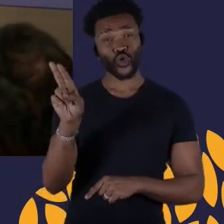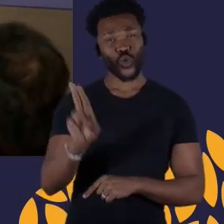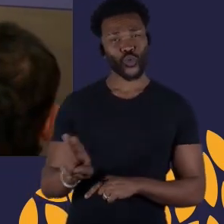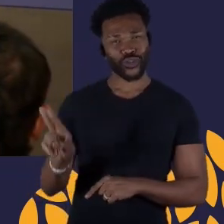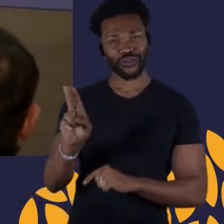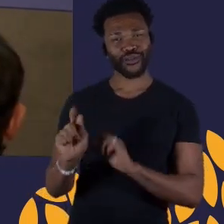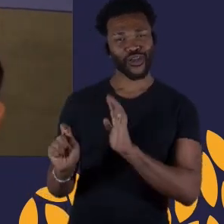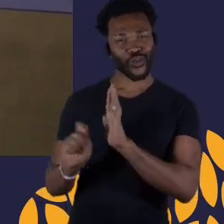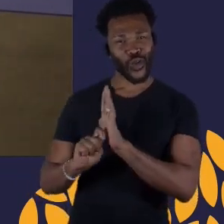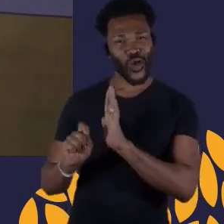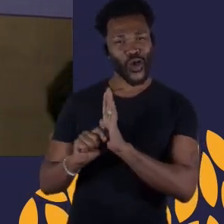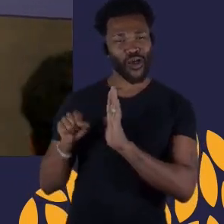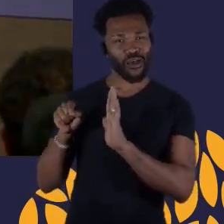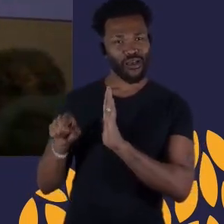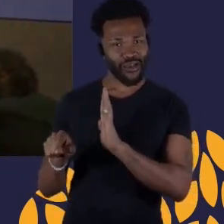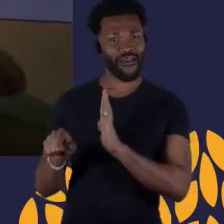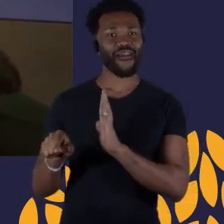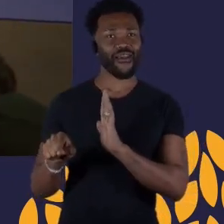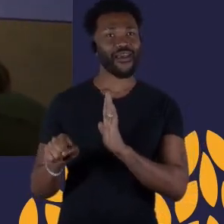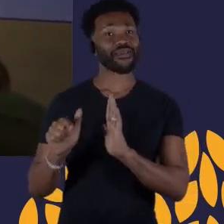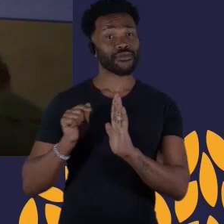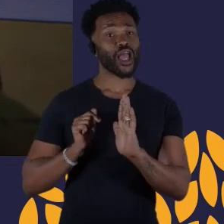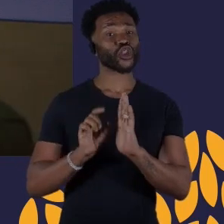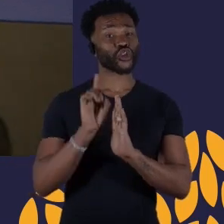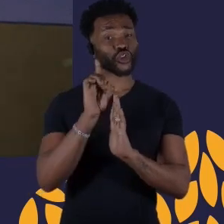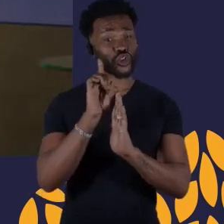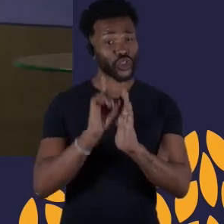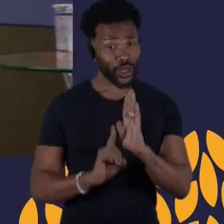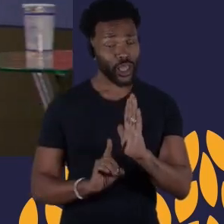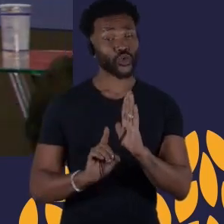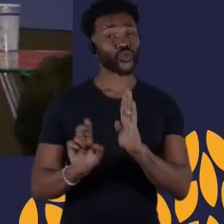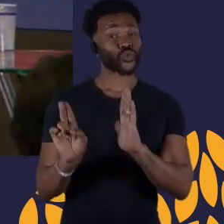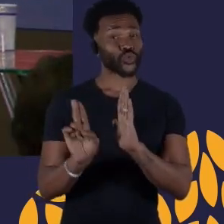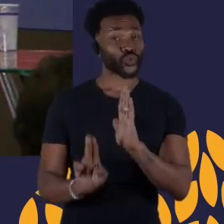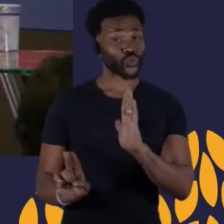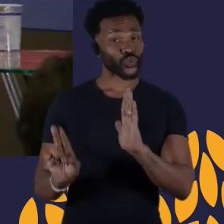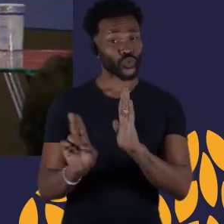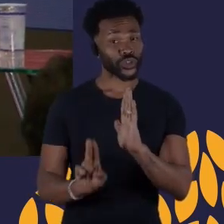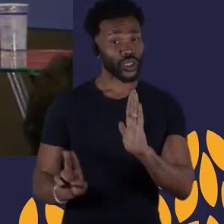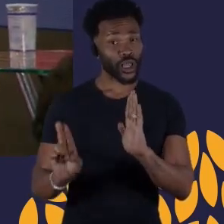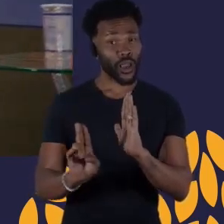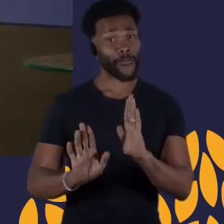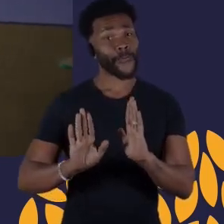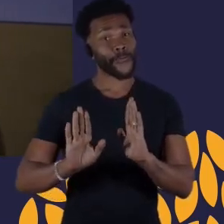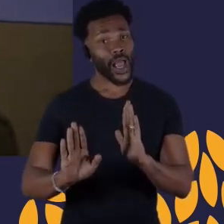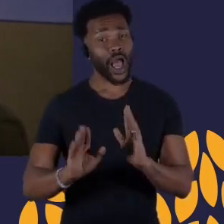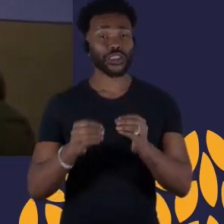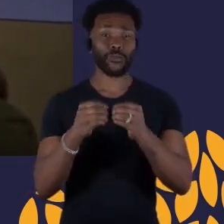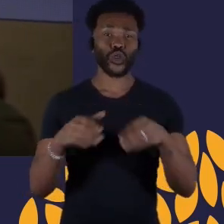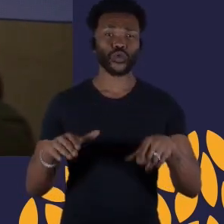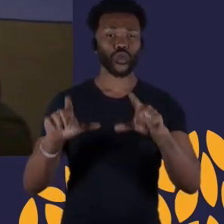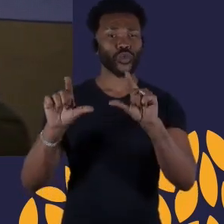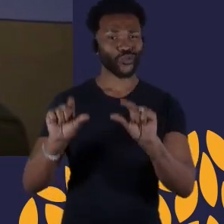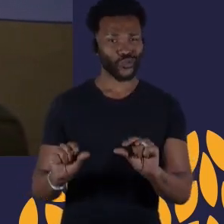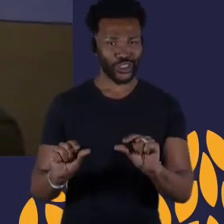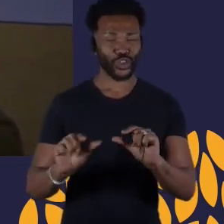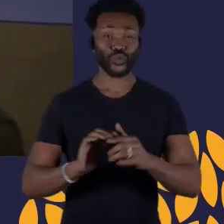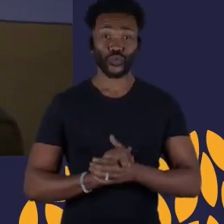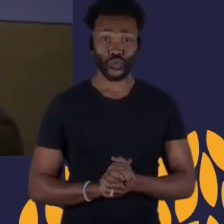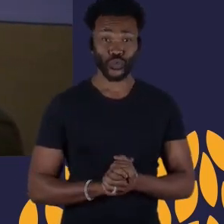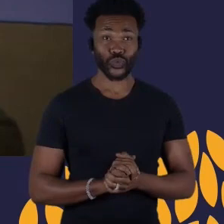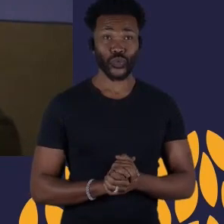droga tem direito a consumir, mas reduzindo danos.